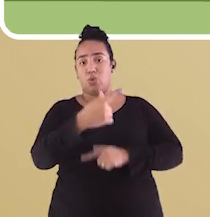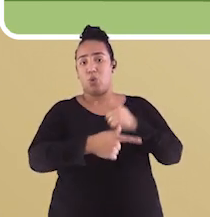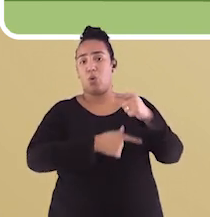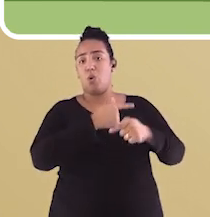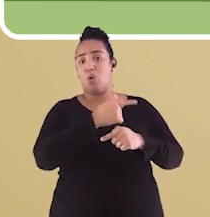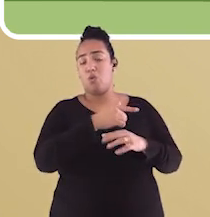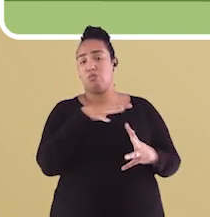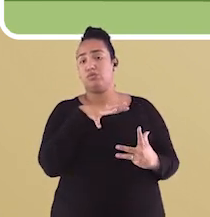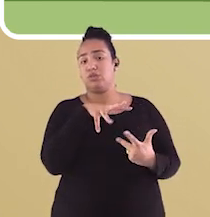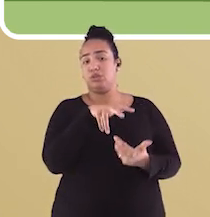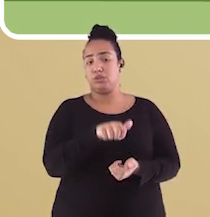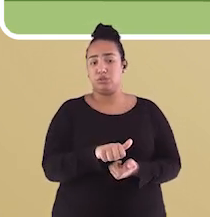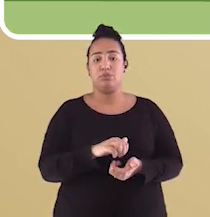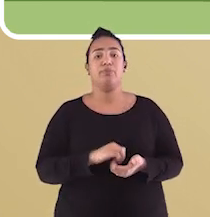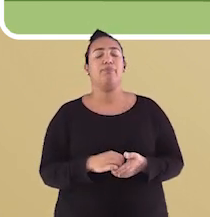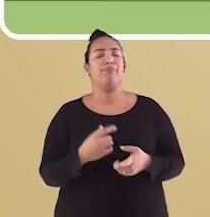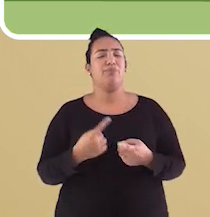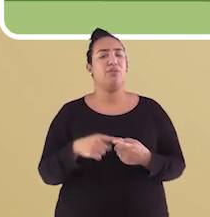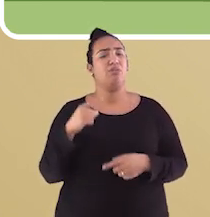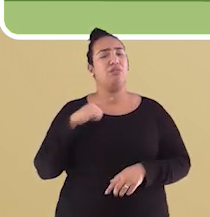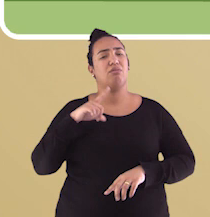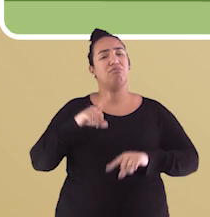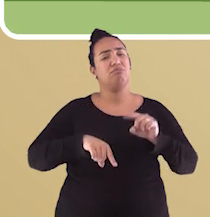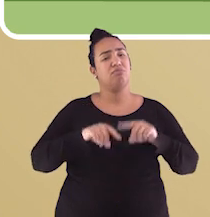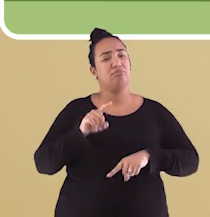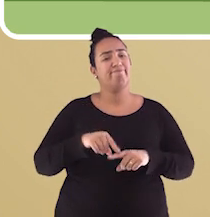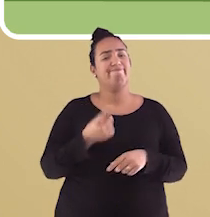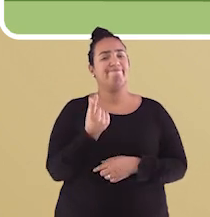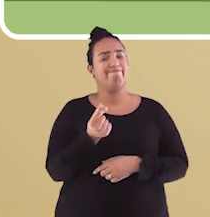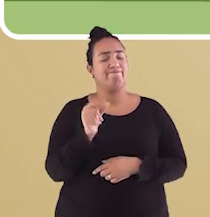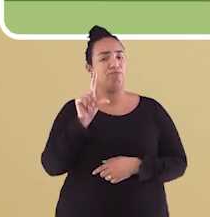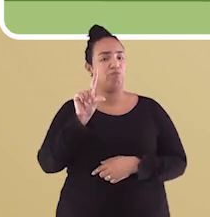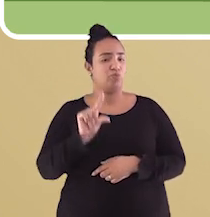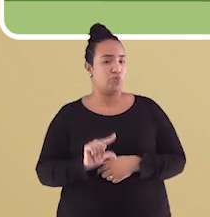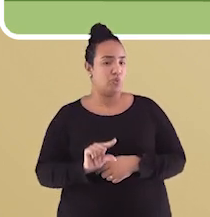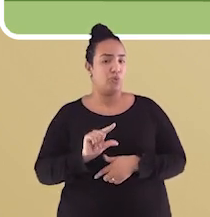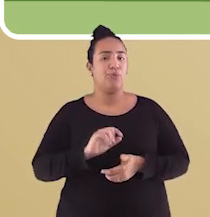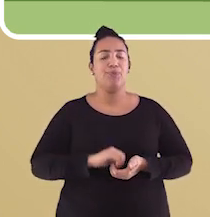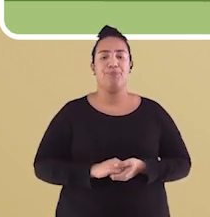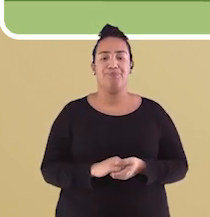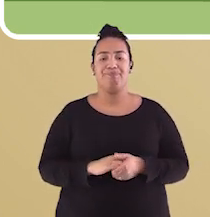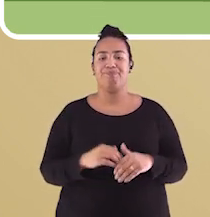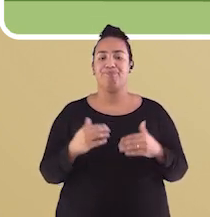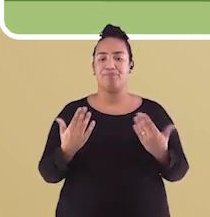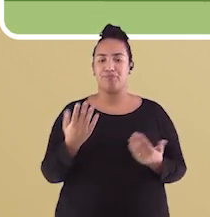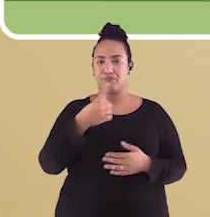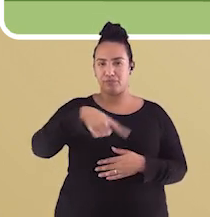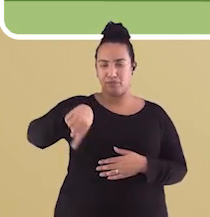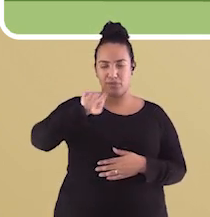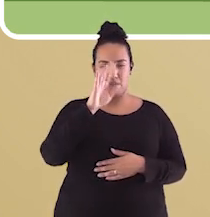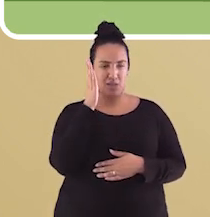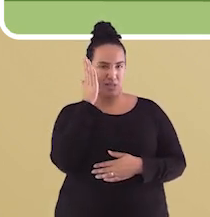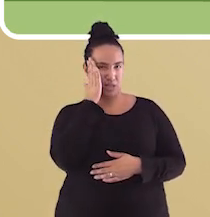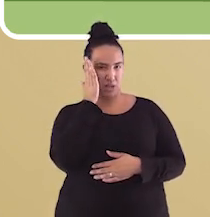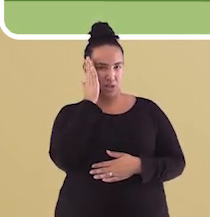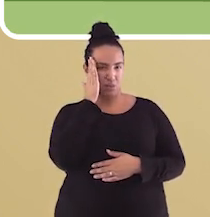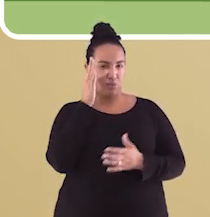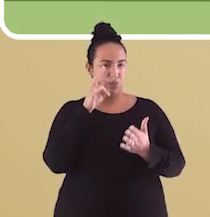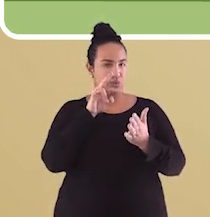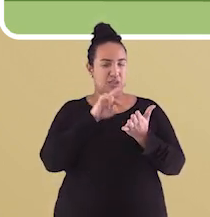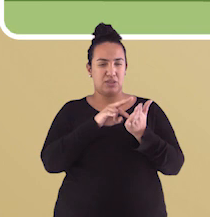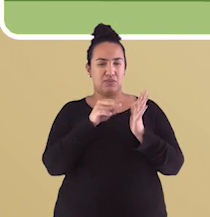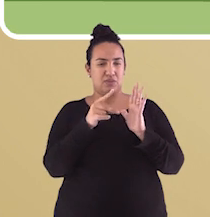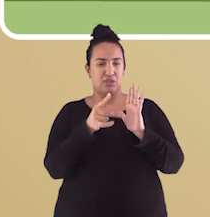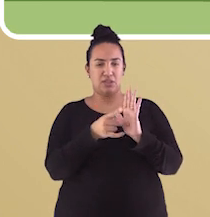mundial, por terem baixos recursos e suporte econômico. Você sabe o que significa a